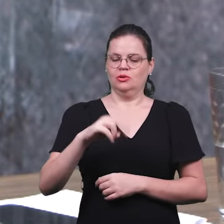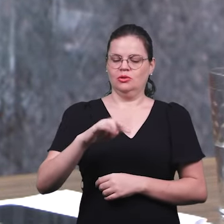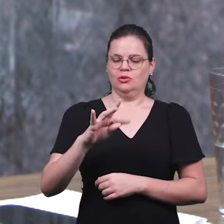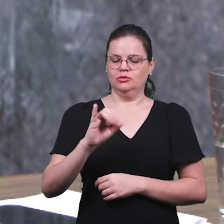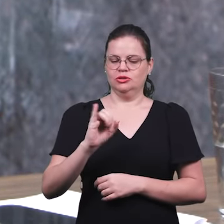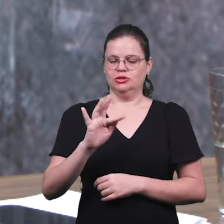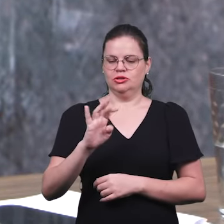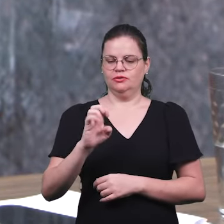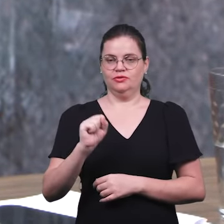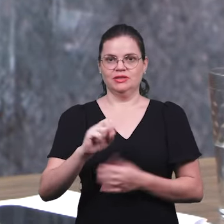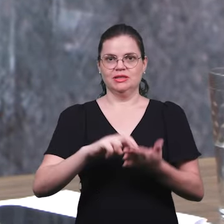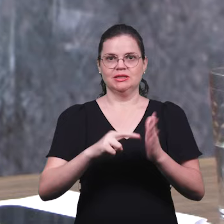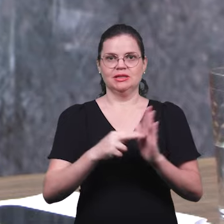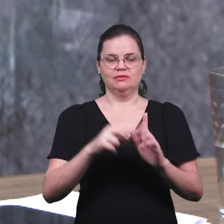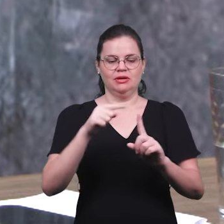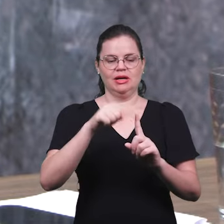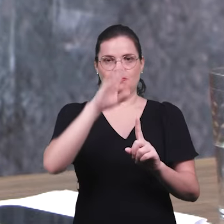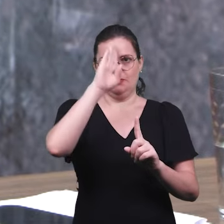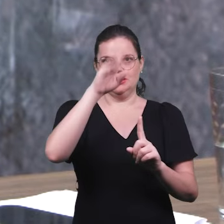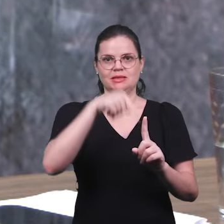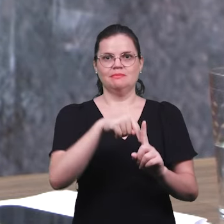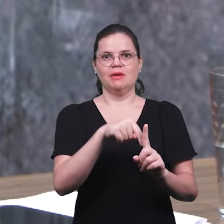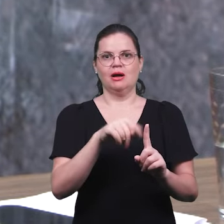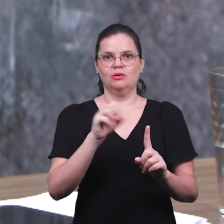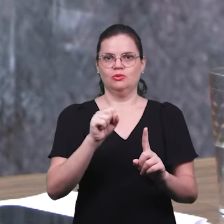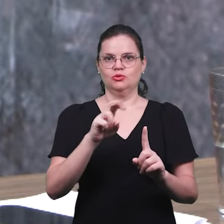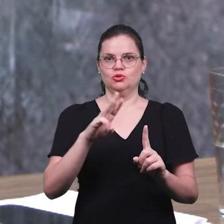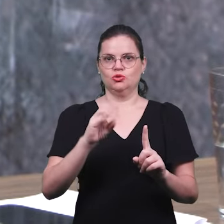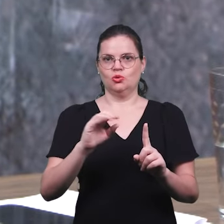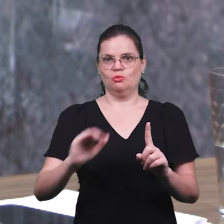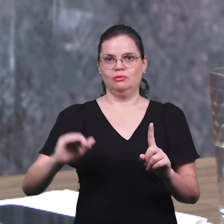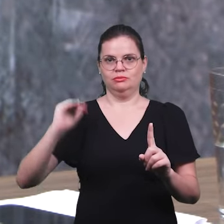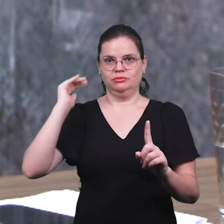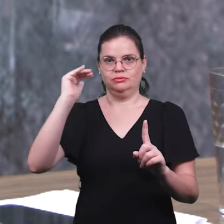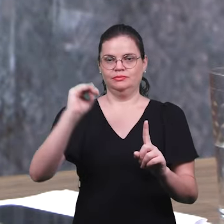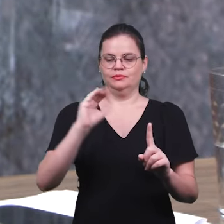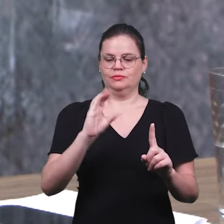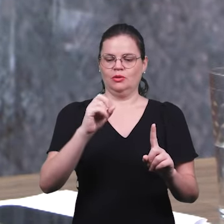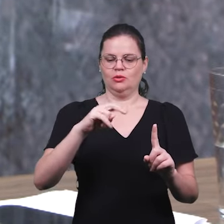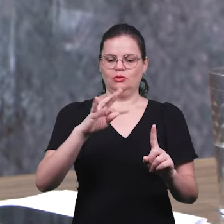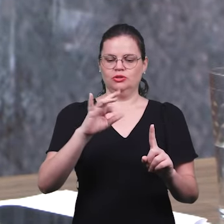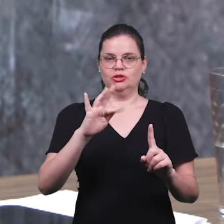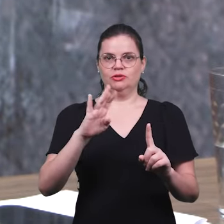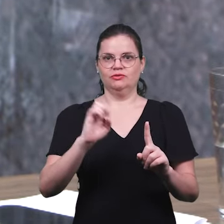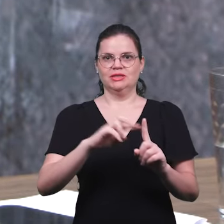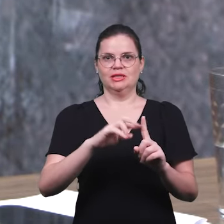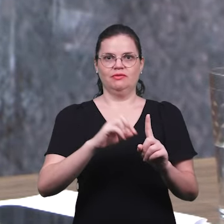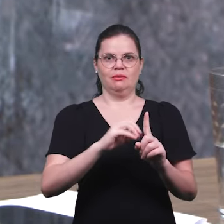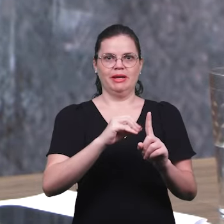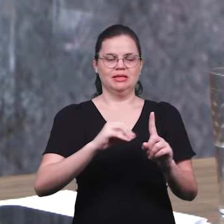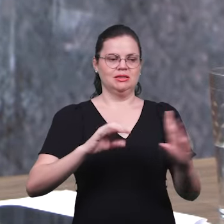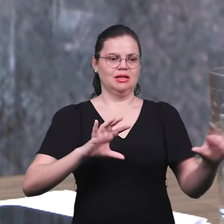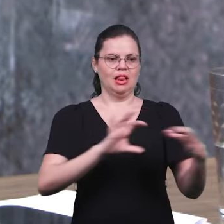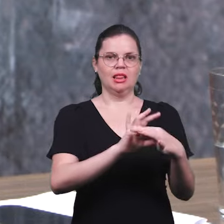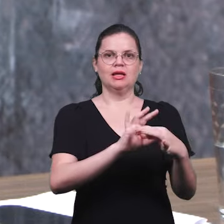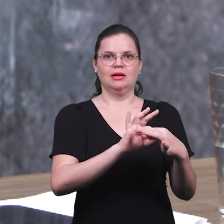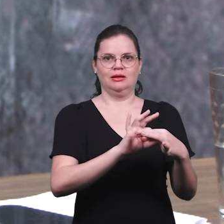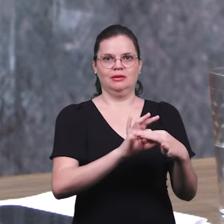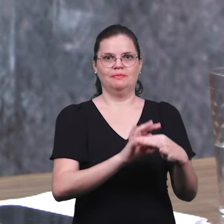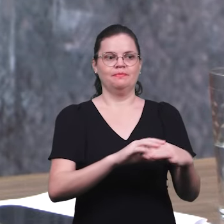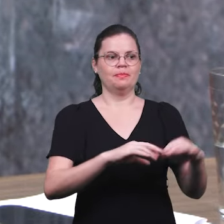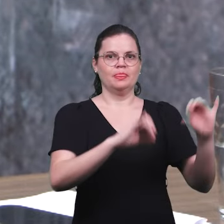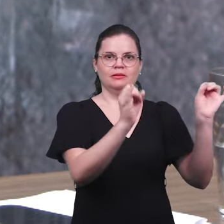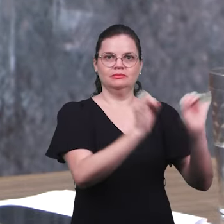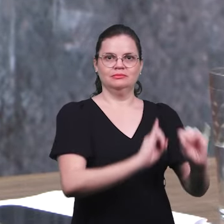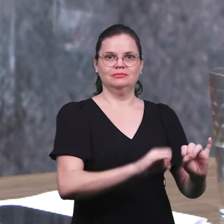ligação. Sumo, o principal, o maior. Isso é apenas um exemplo de como esses aspectos pagãos